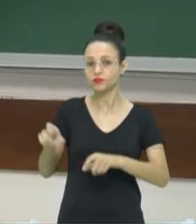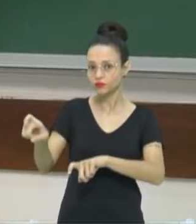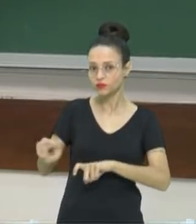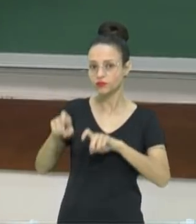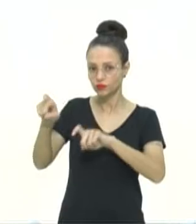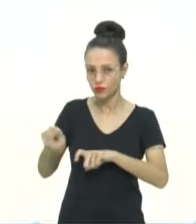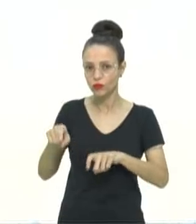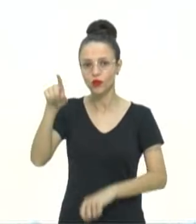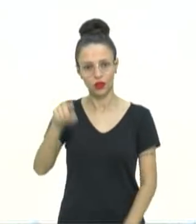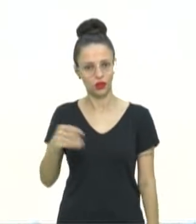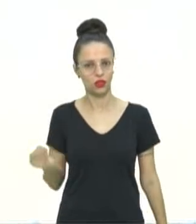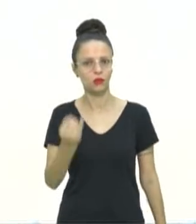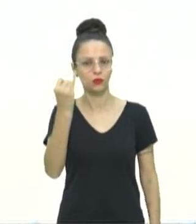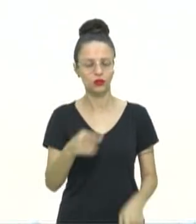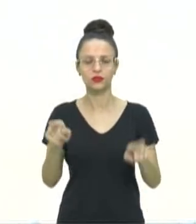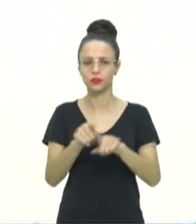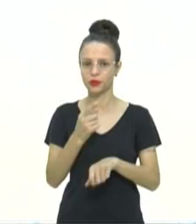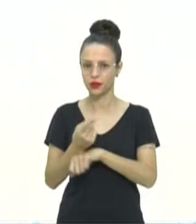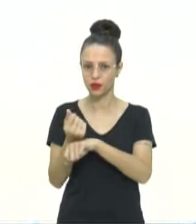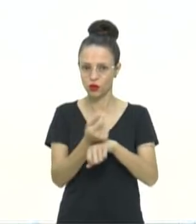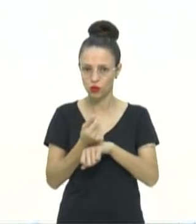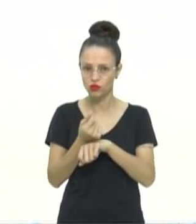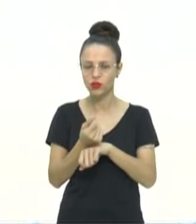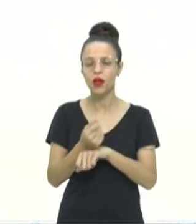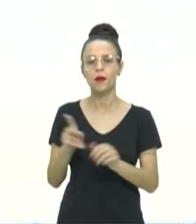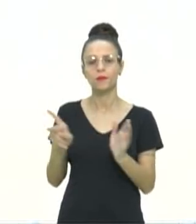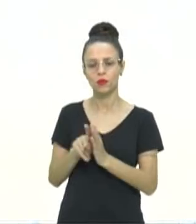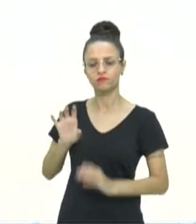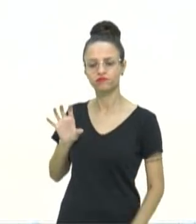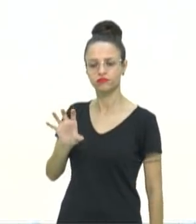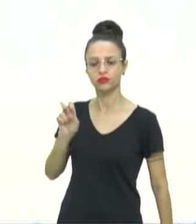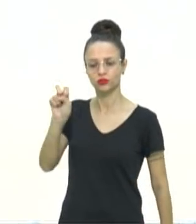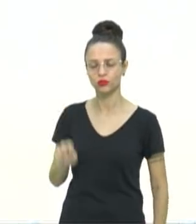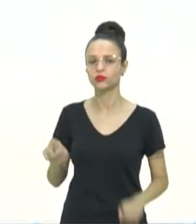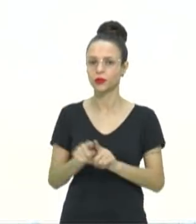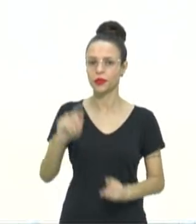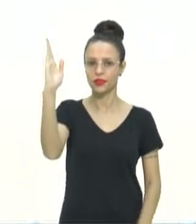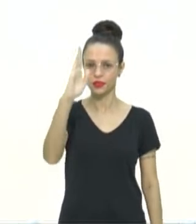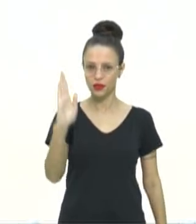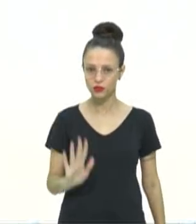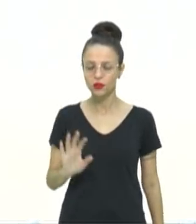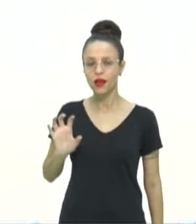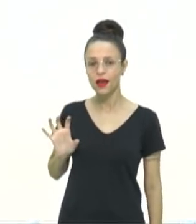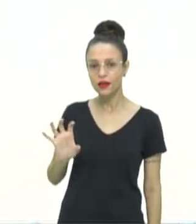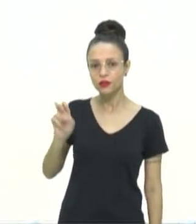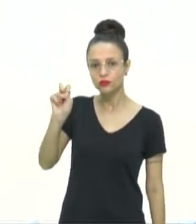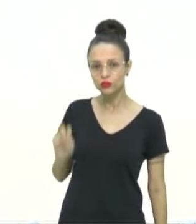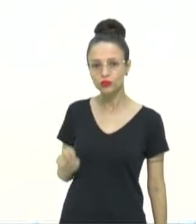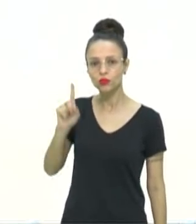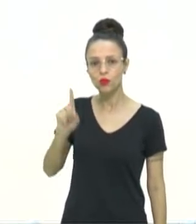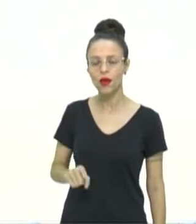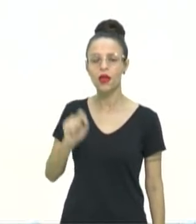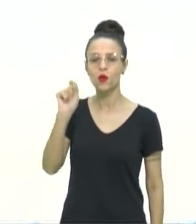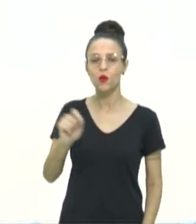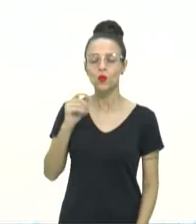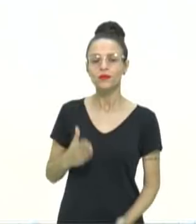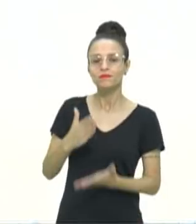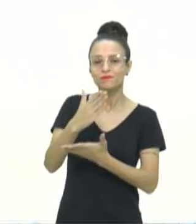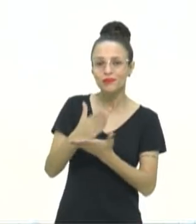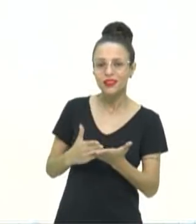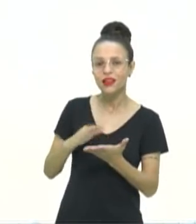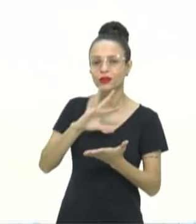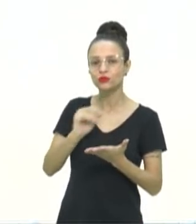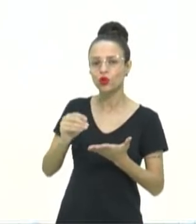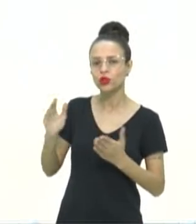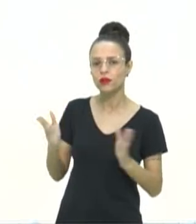sua vez, é de grande importância para a economia regional e nacional, tendo em vista o quê? Que a região sul é responsável por quase metade de